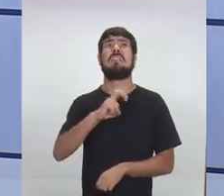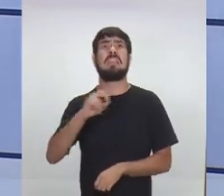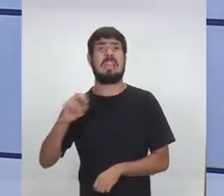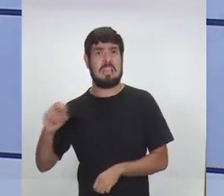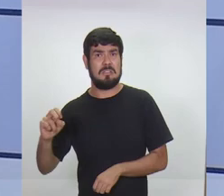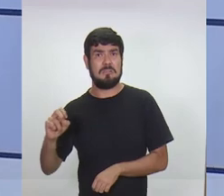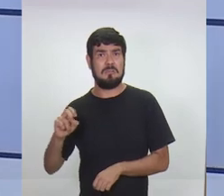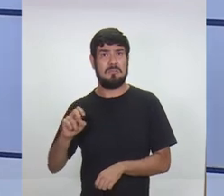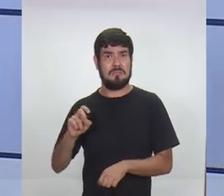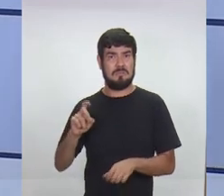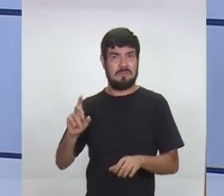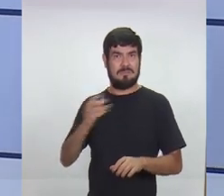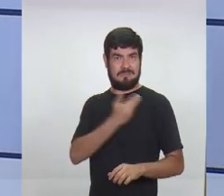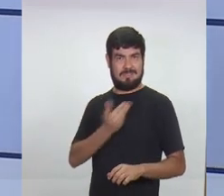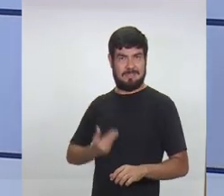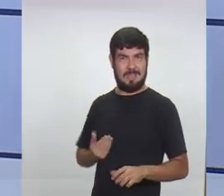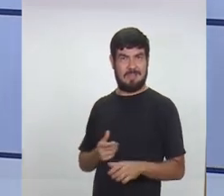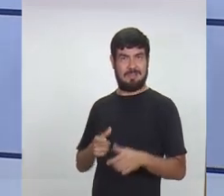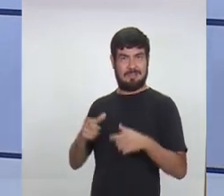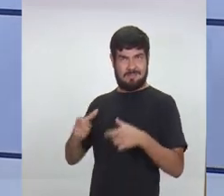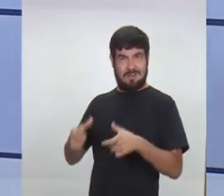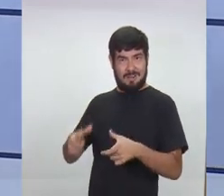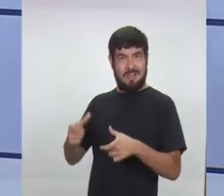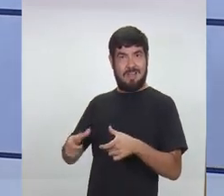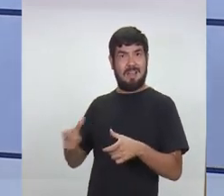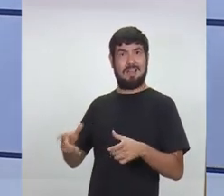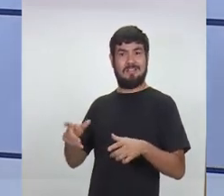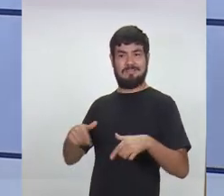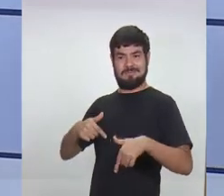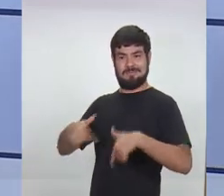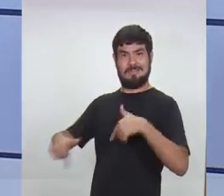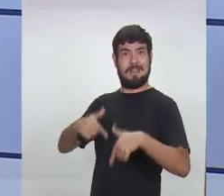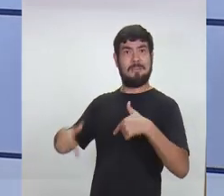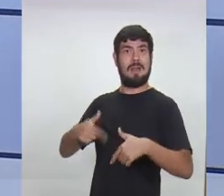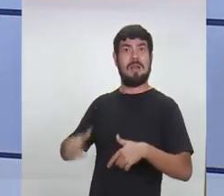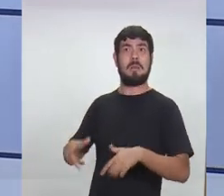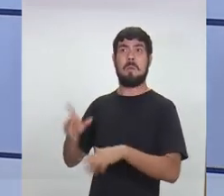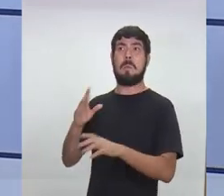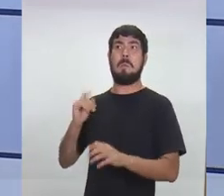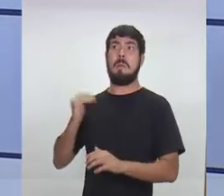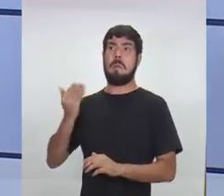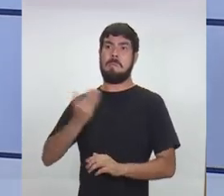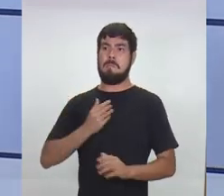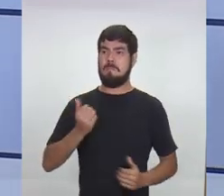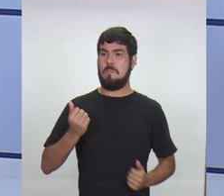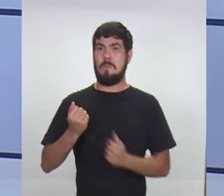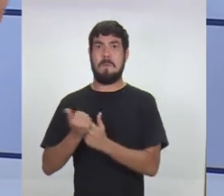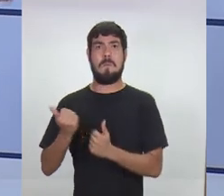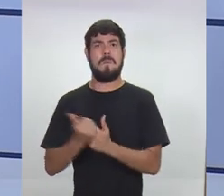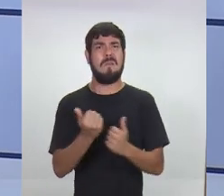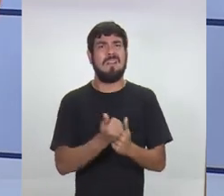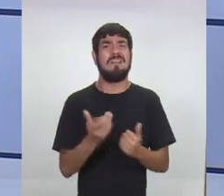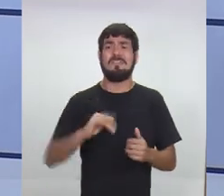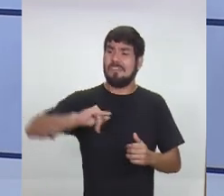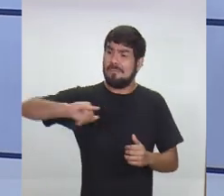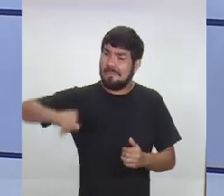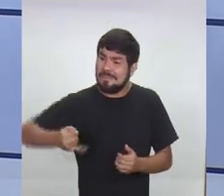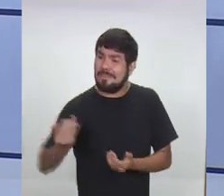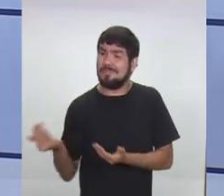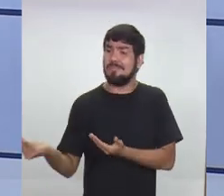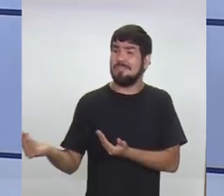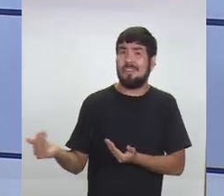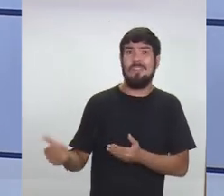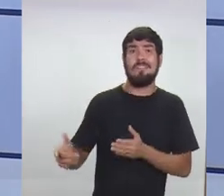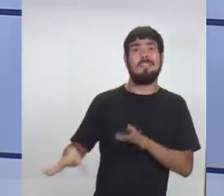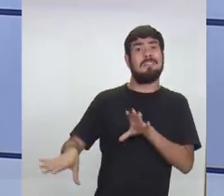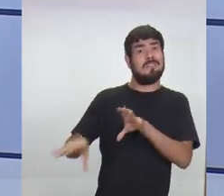nós vamos separar ao menos mil cargos para que nós possamos aproveitar esses nossos jovens que estão se formando na faculdade para